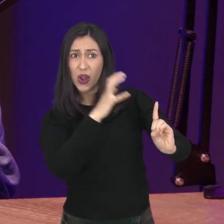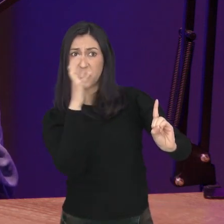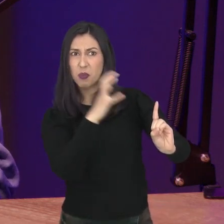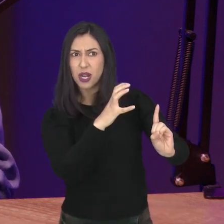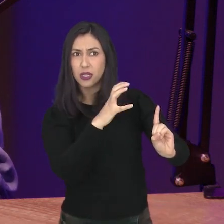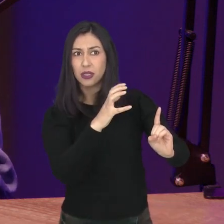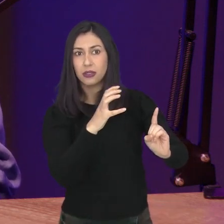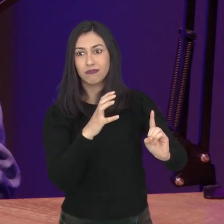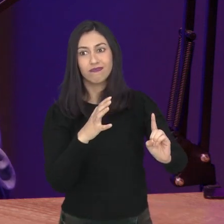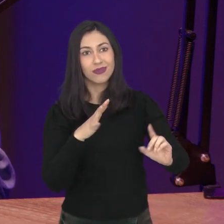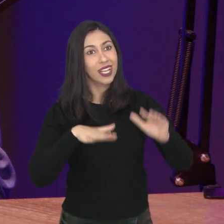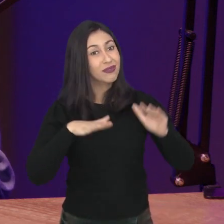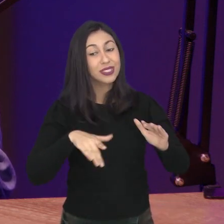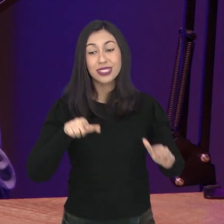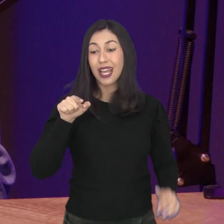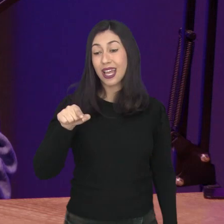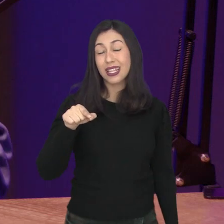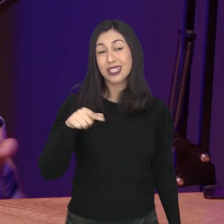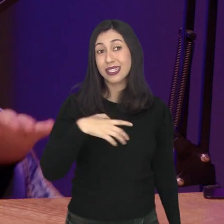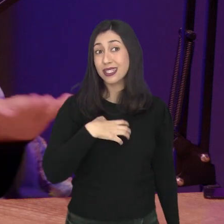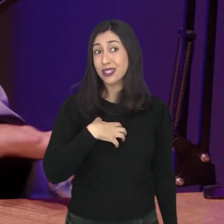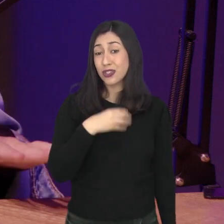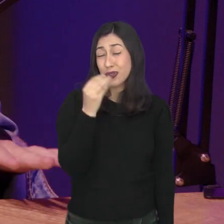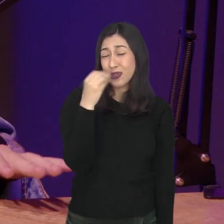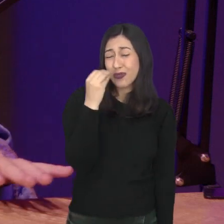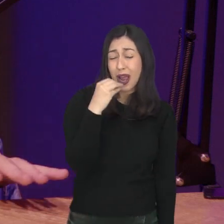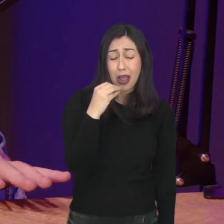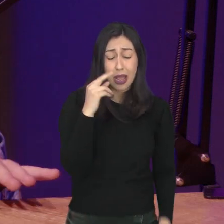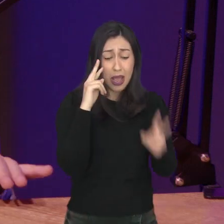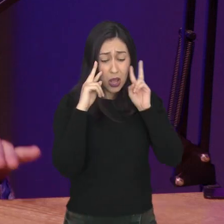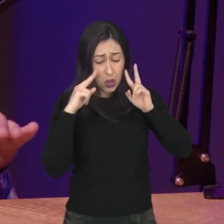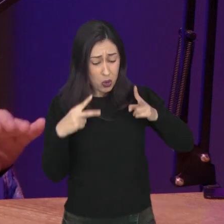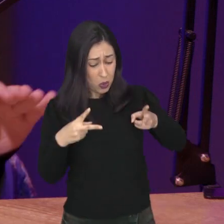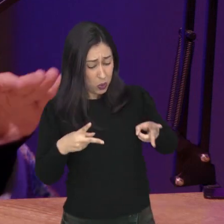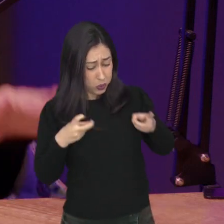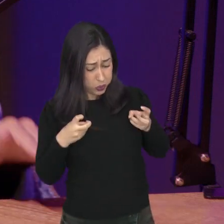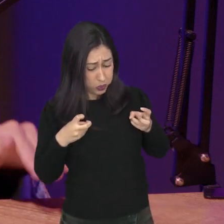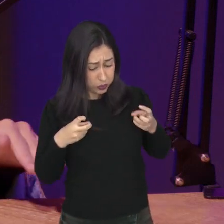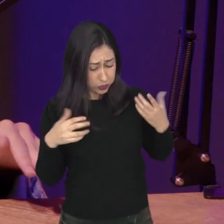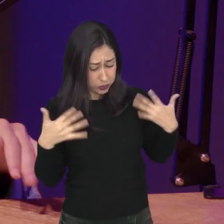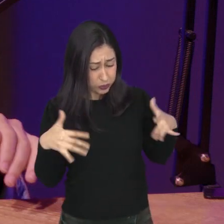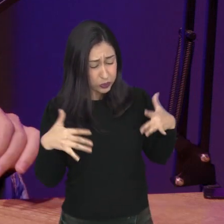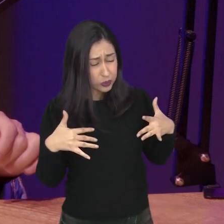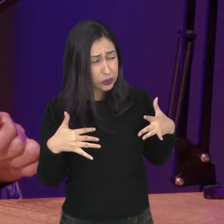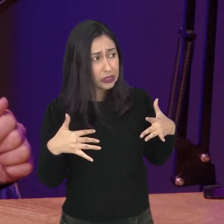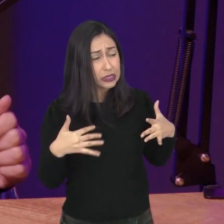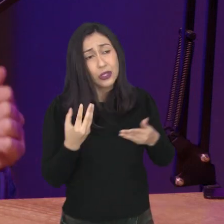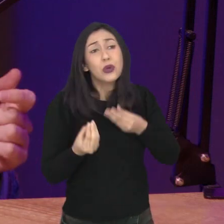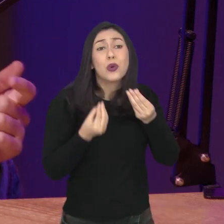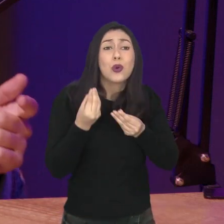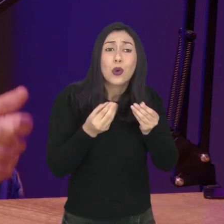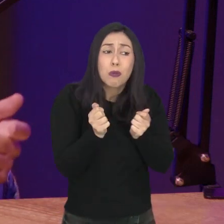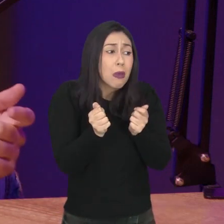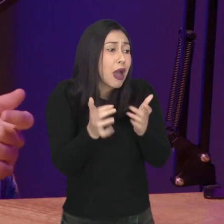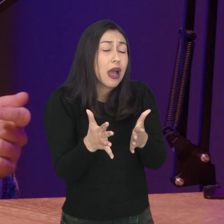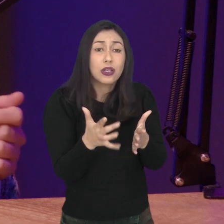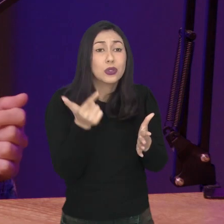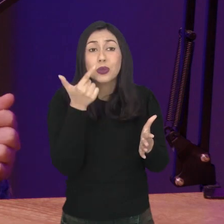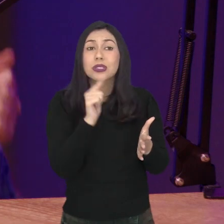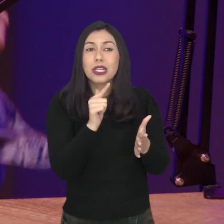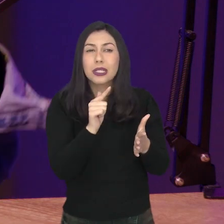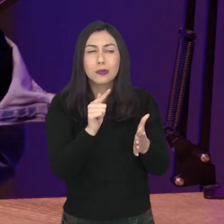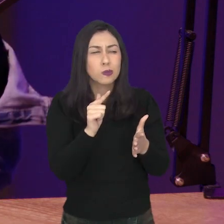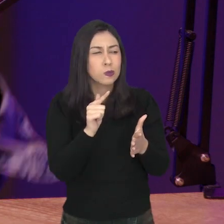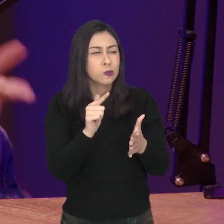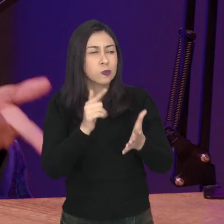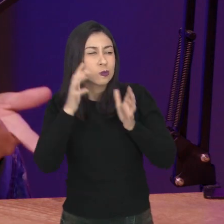se sentindo ali meio vulnerável, então assim, ele viu algo diferente dele, ele não sabe como lidar, se ele é uma pessoa mais agressiva,